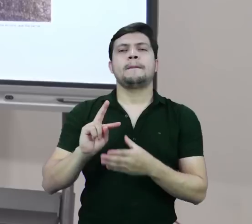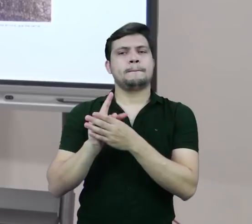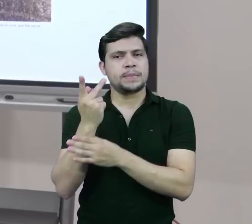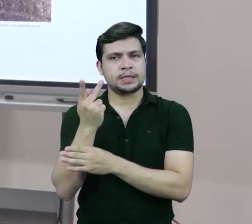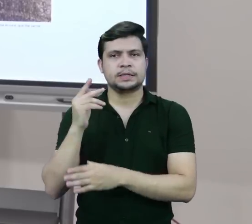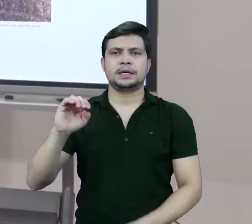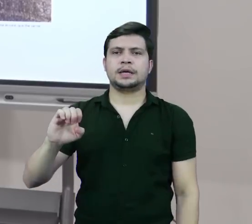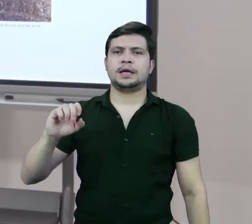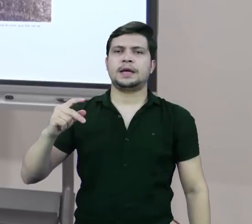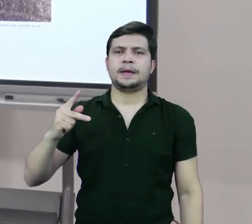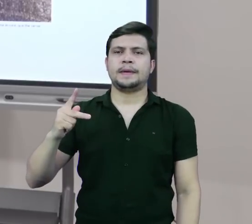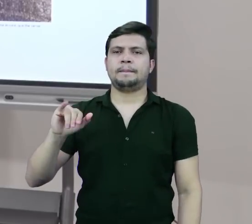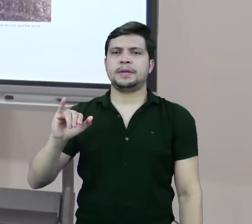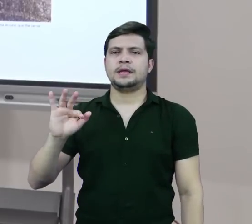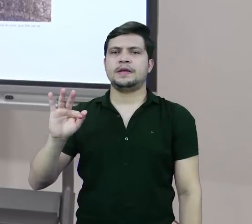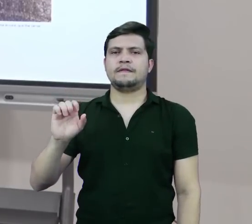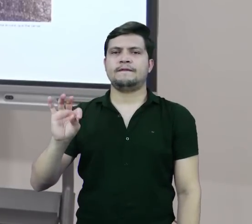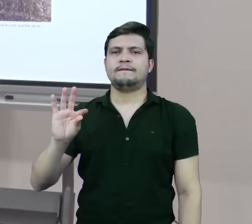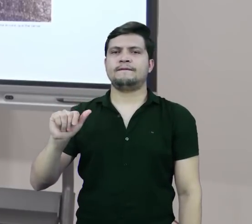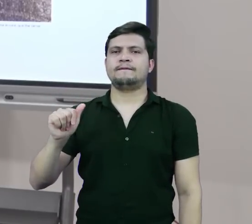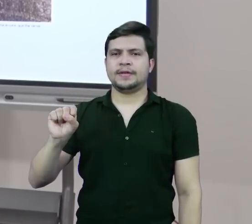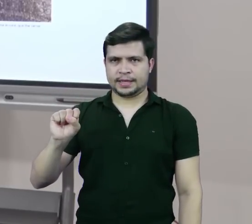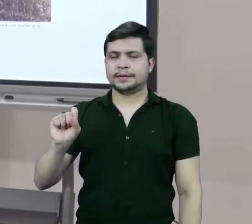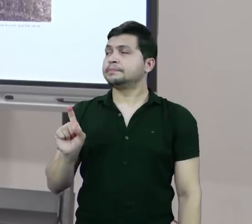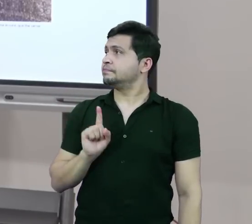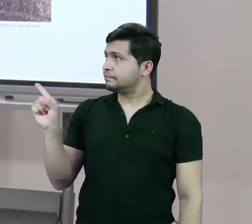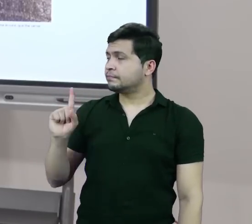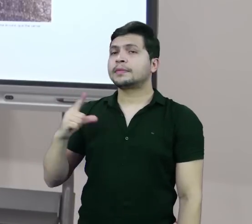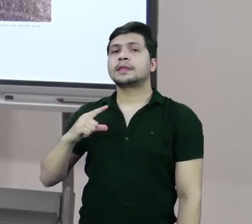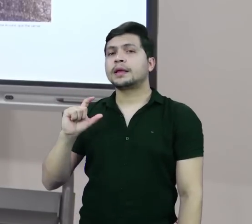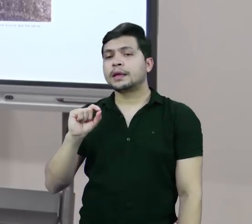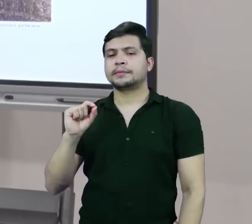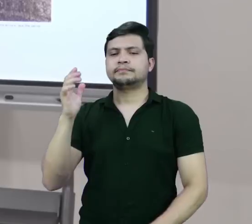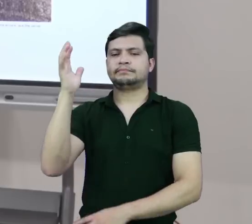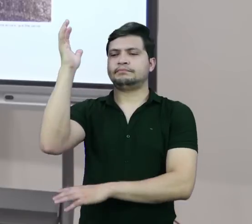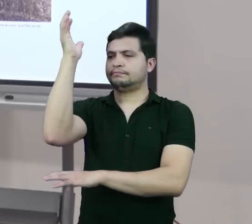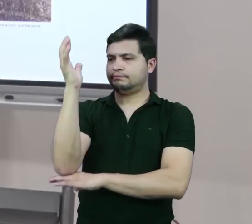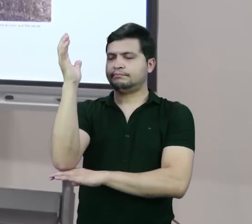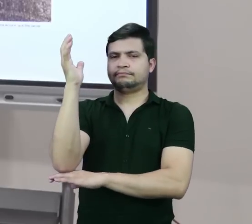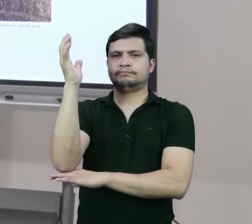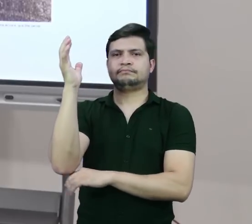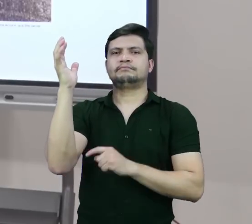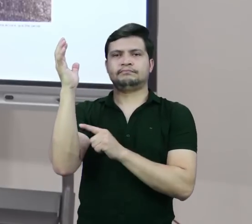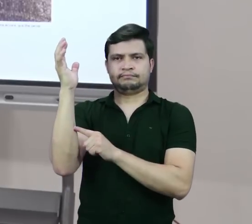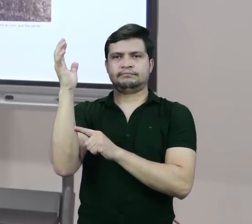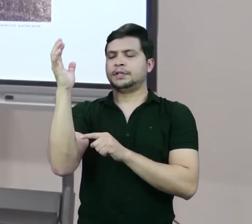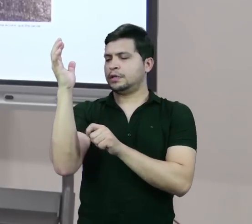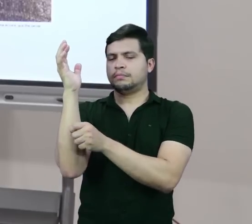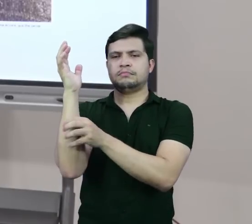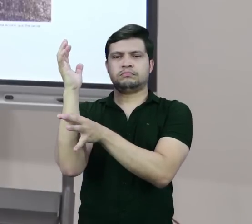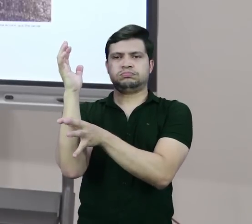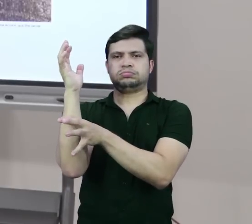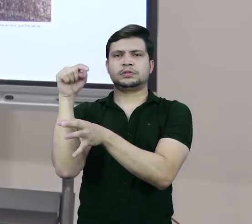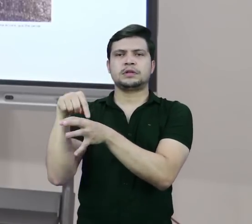são plantas epífitas. Aqui eu tenho uma orquídea se debruçando, né, se abrigando em um tronco de